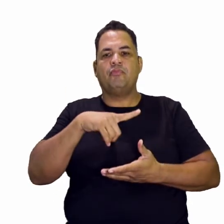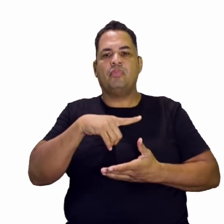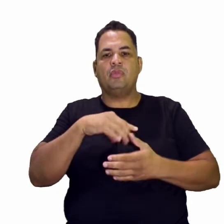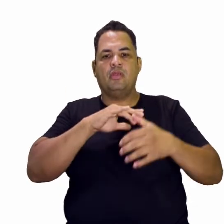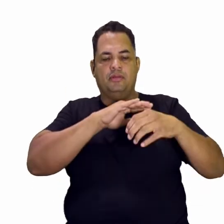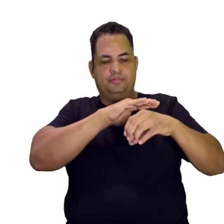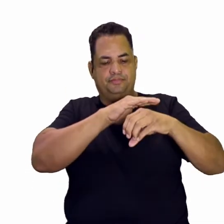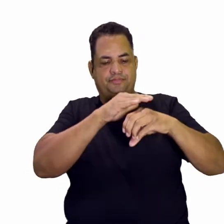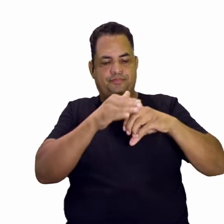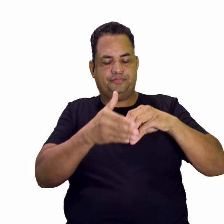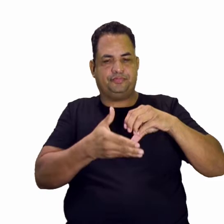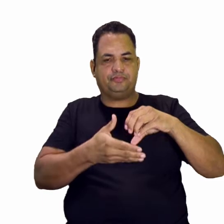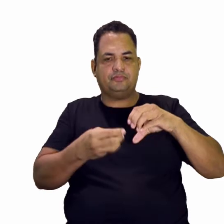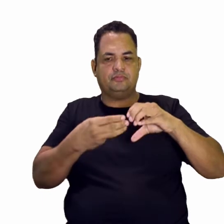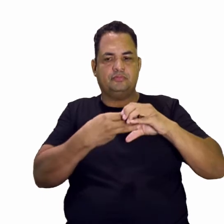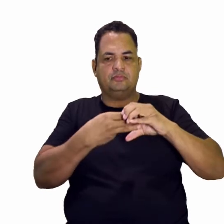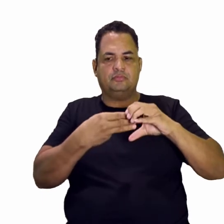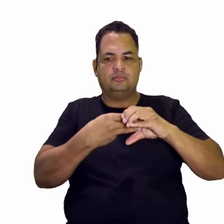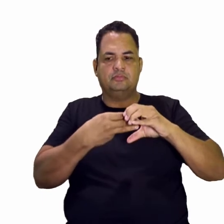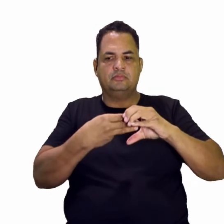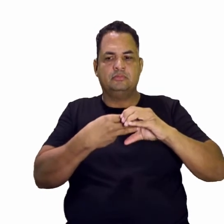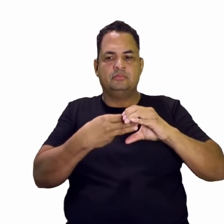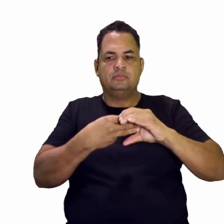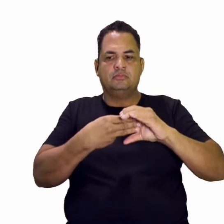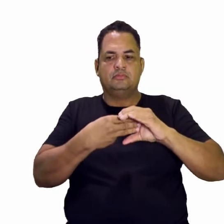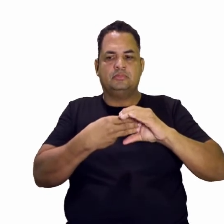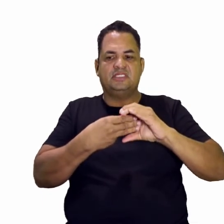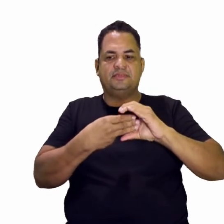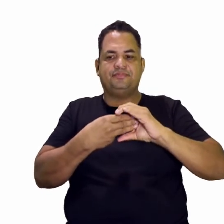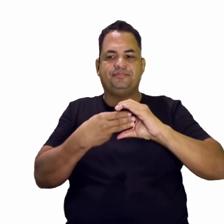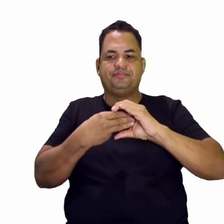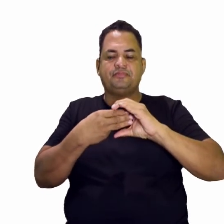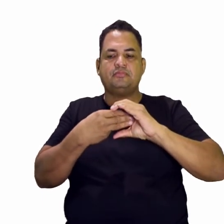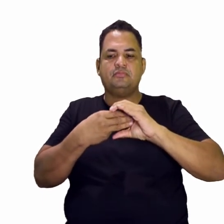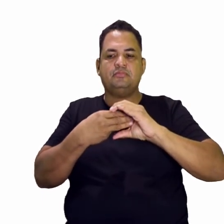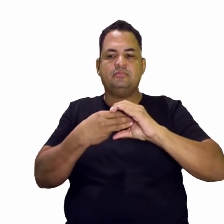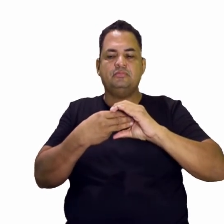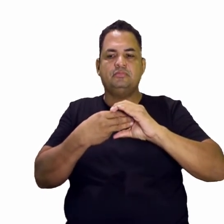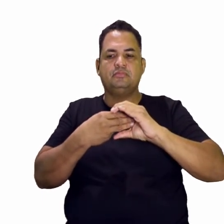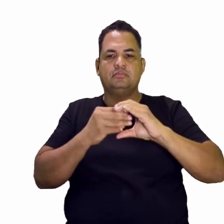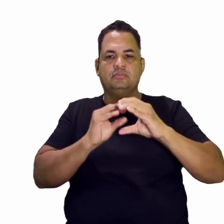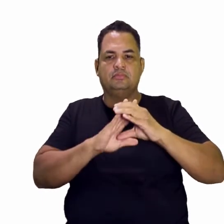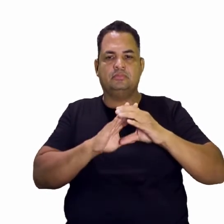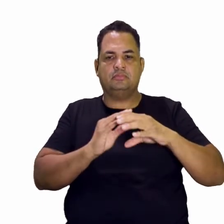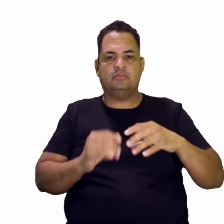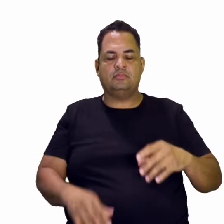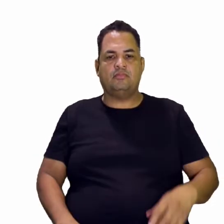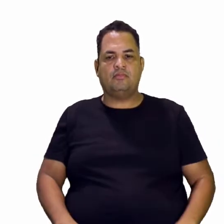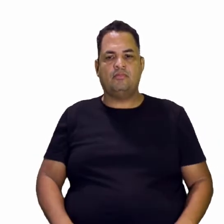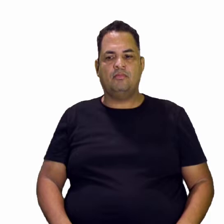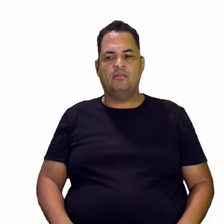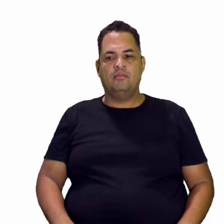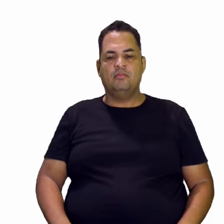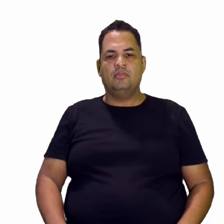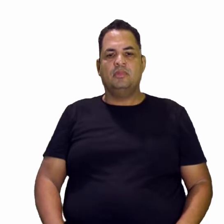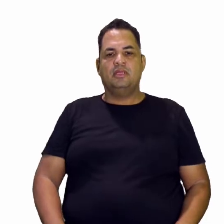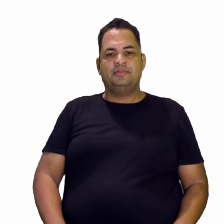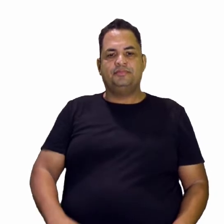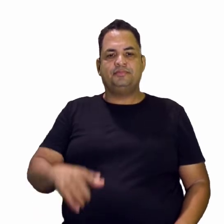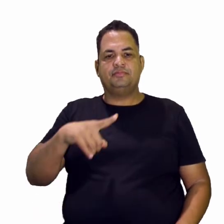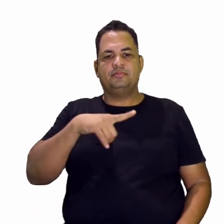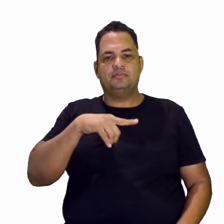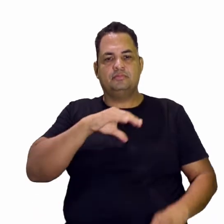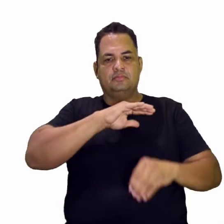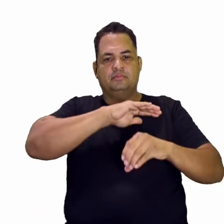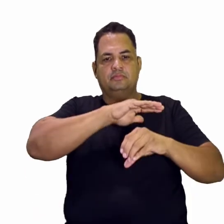parede celular das bactérias, tá bom? Então, essa partezinha aqui mais clarinha, tá aqui, ó. E aí você tem